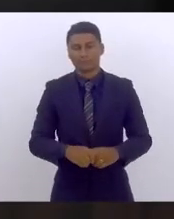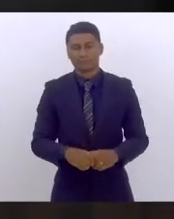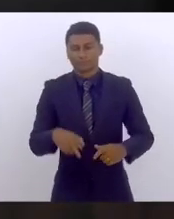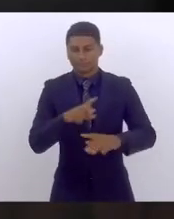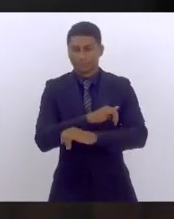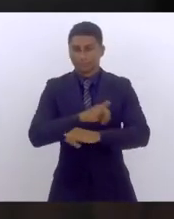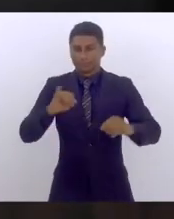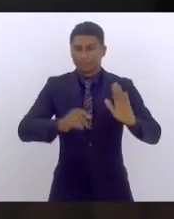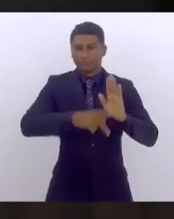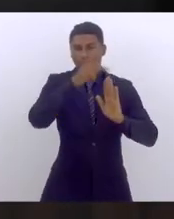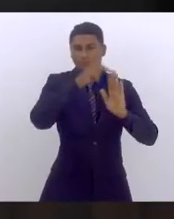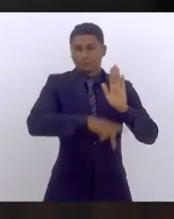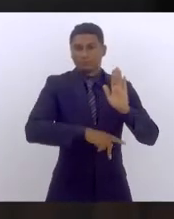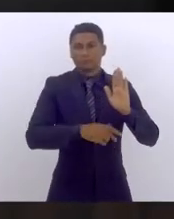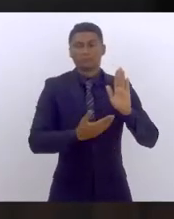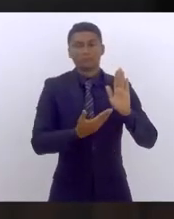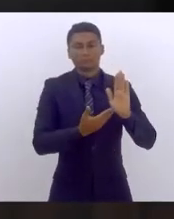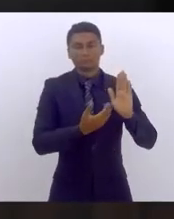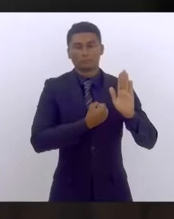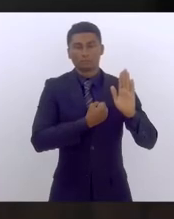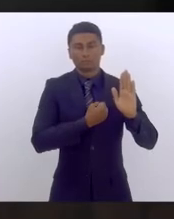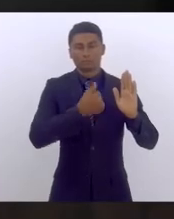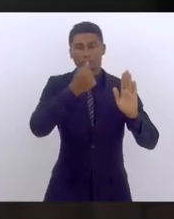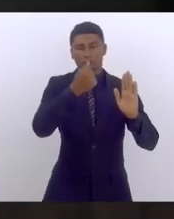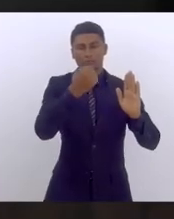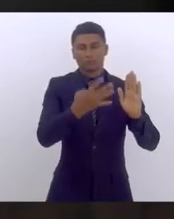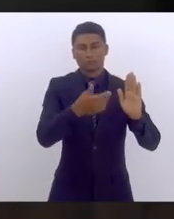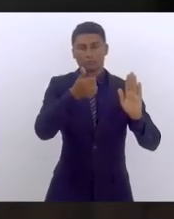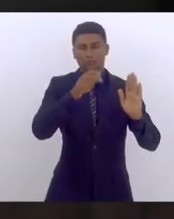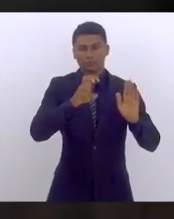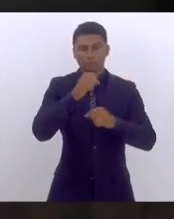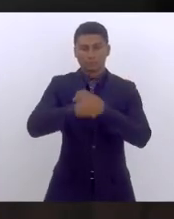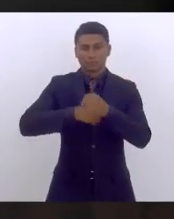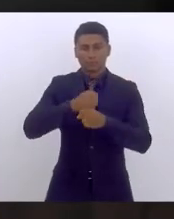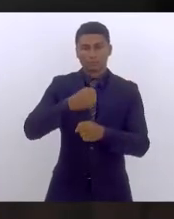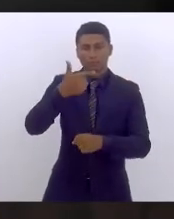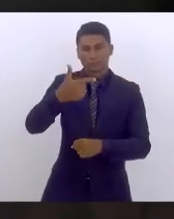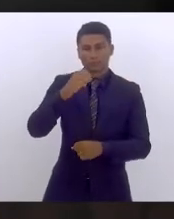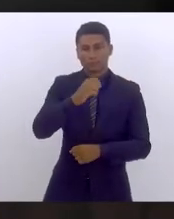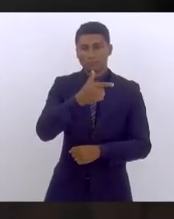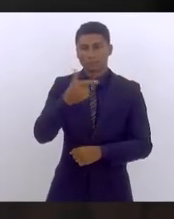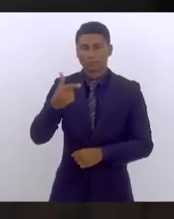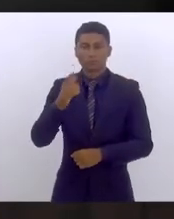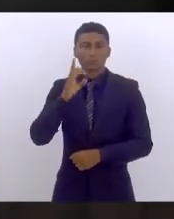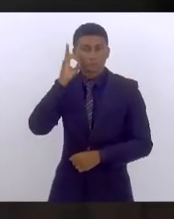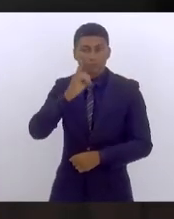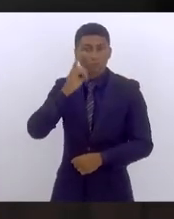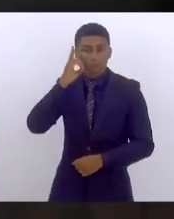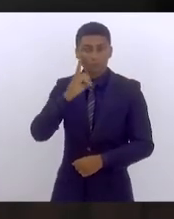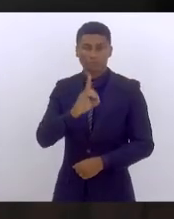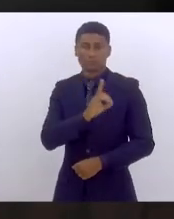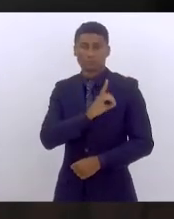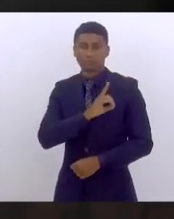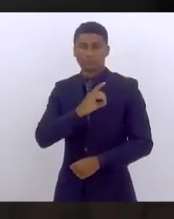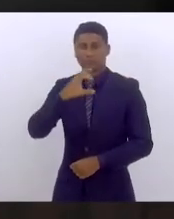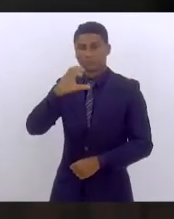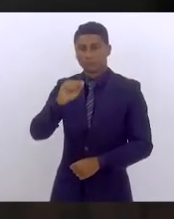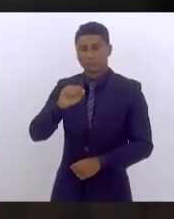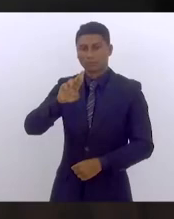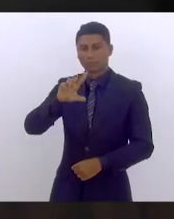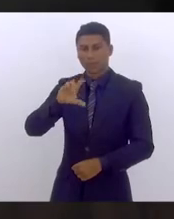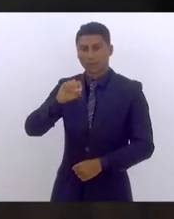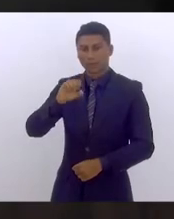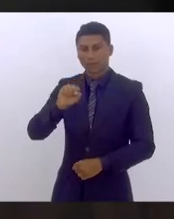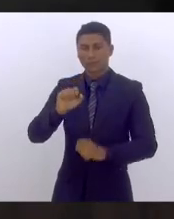Anuncio o projeto de resolução número 1415/22, de autoria do deputado delegado Carlos Augusto,